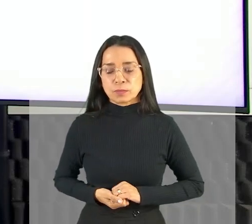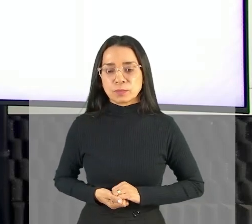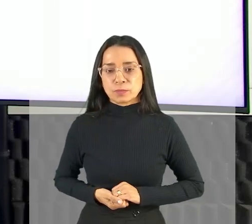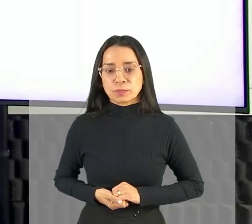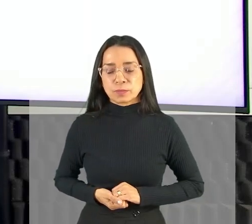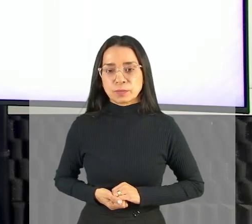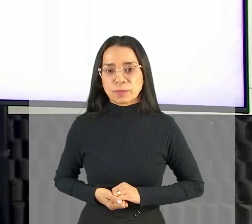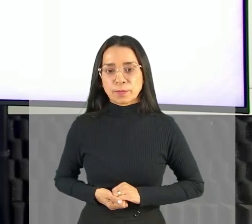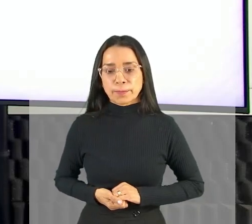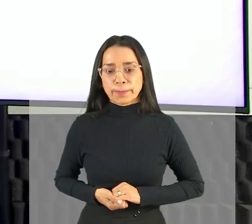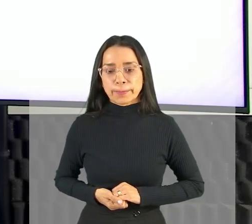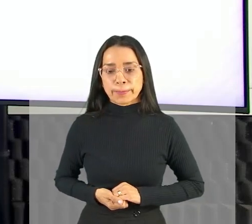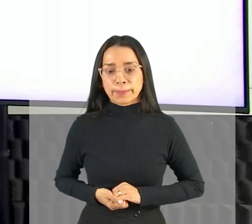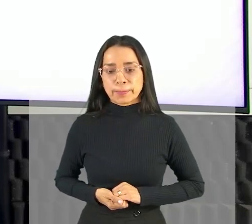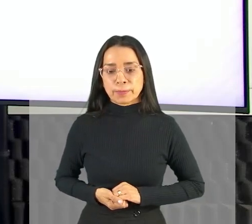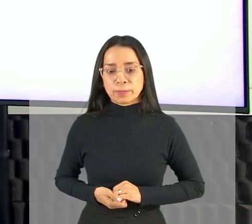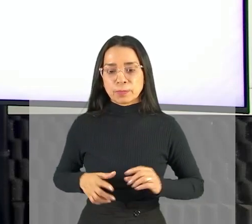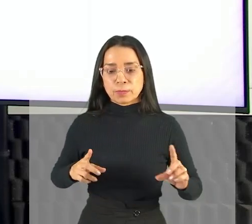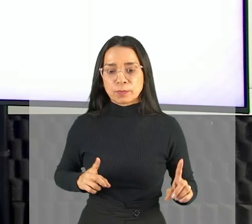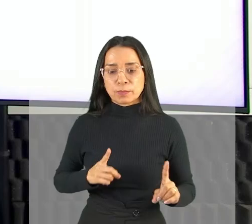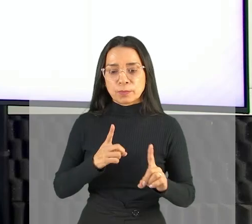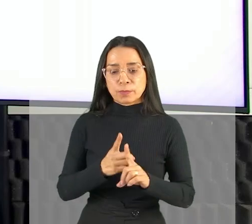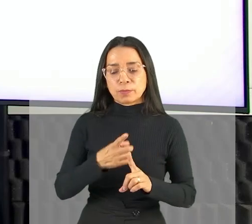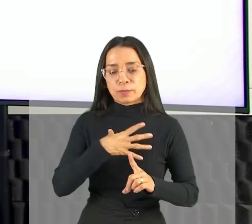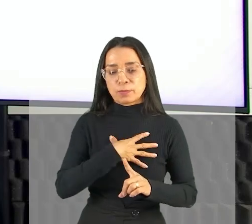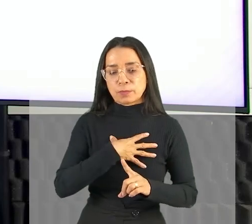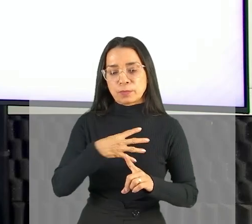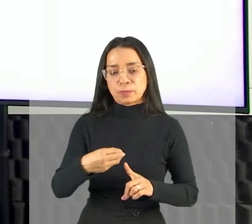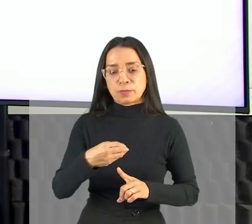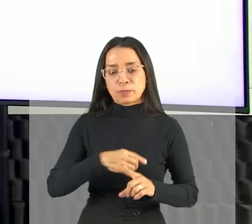ó eu vou já encontrar o filho